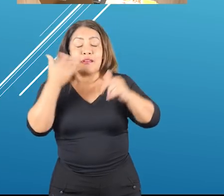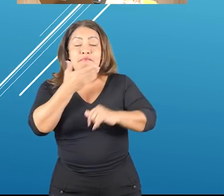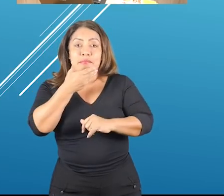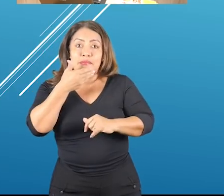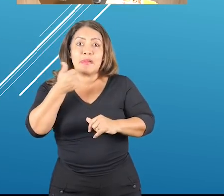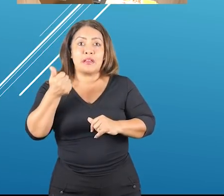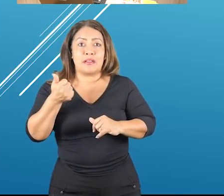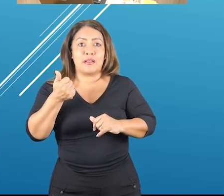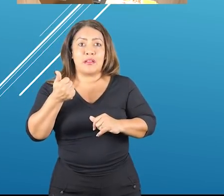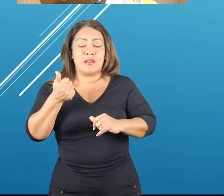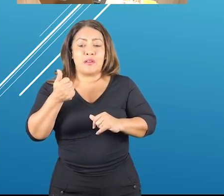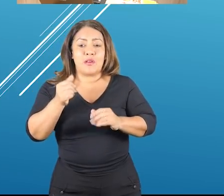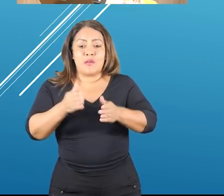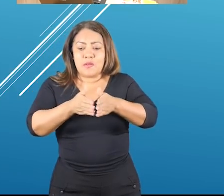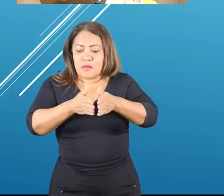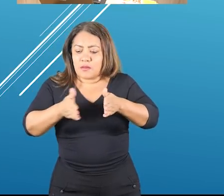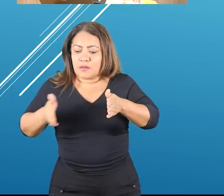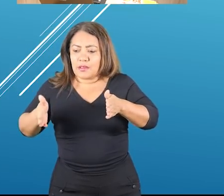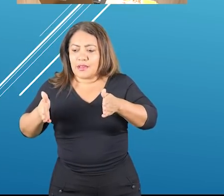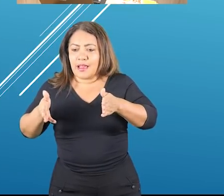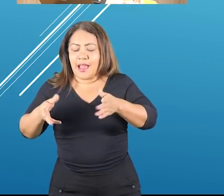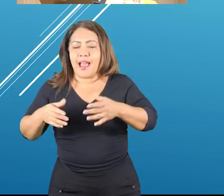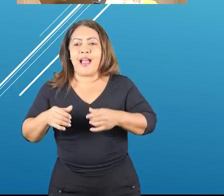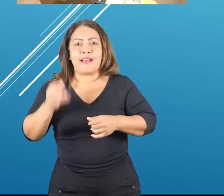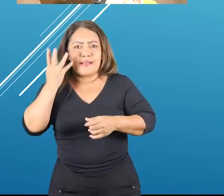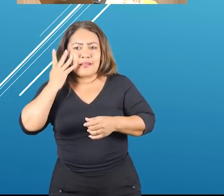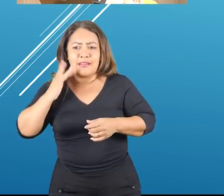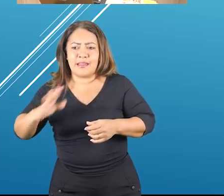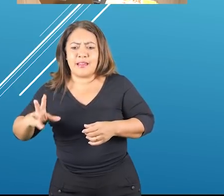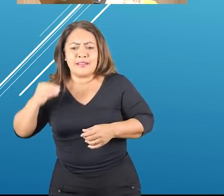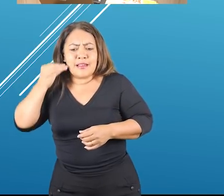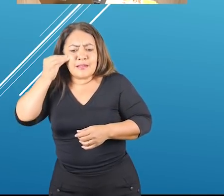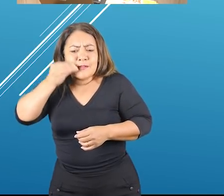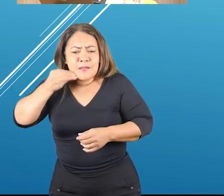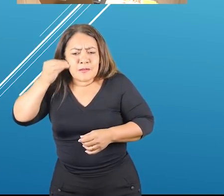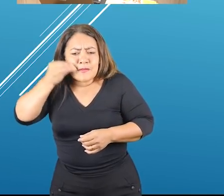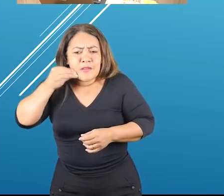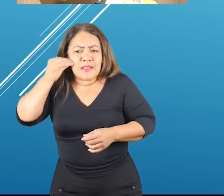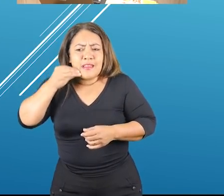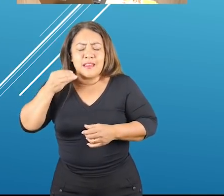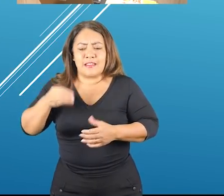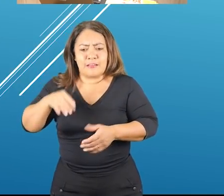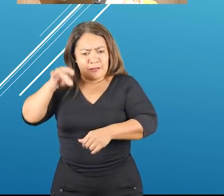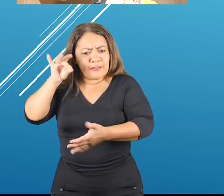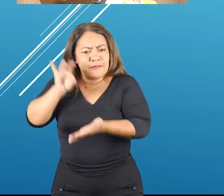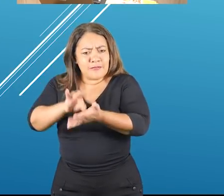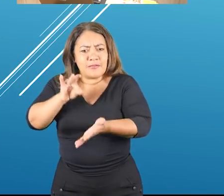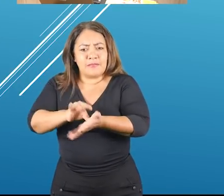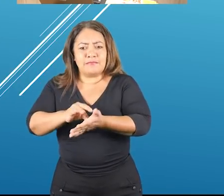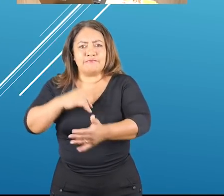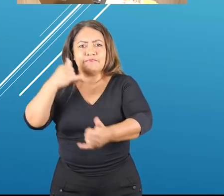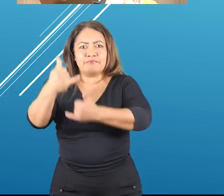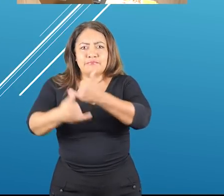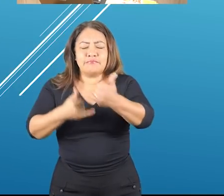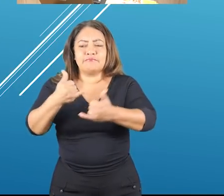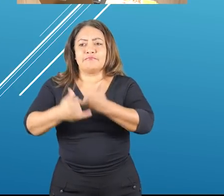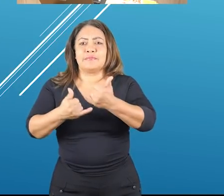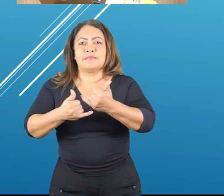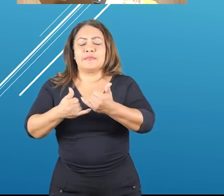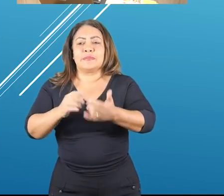né? Mas que vocês vão poder ver que nessa fase a criança aprende por meio de experiências concretas, interativas e